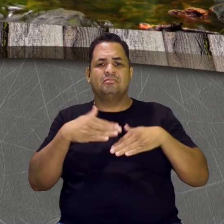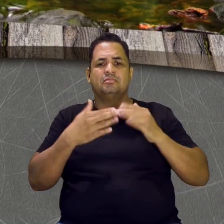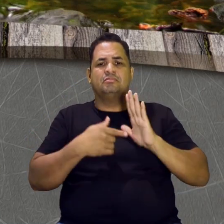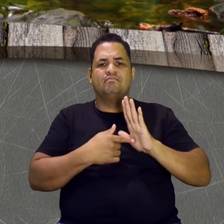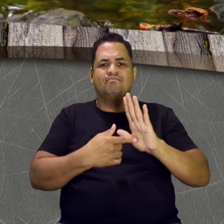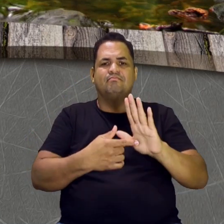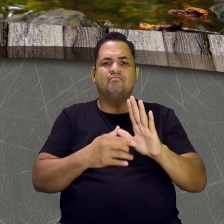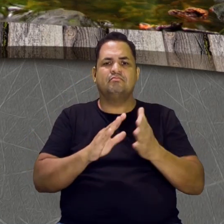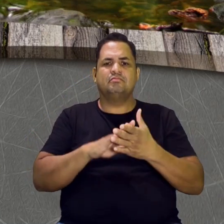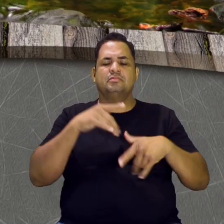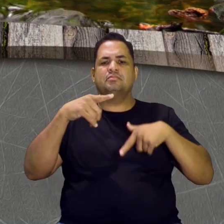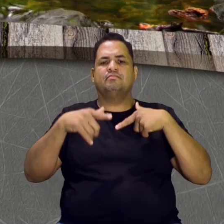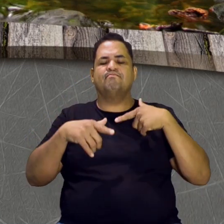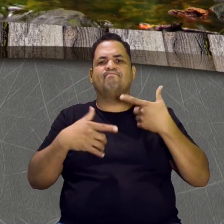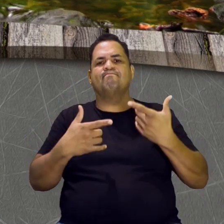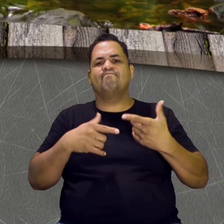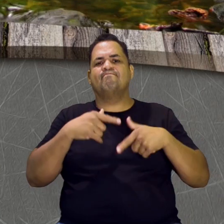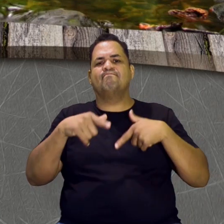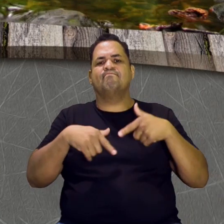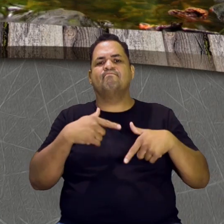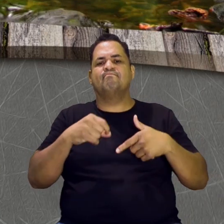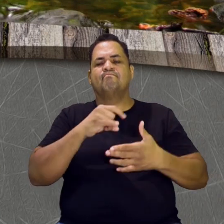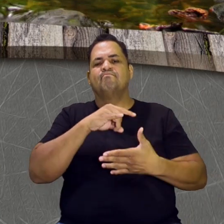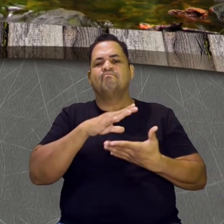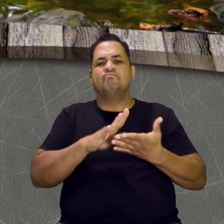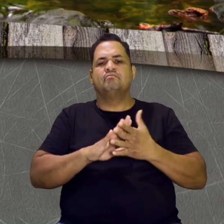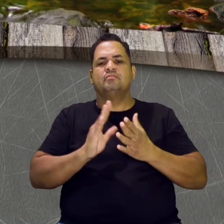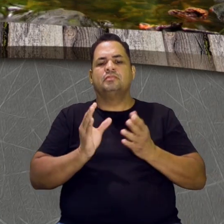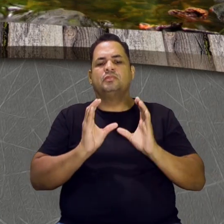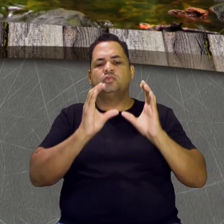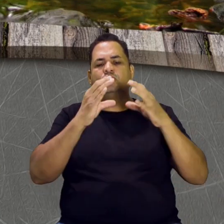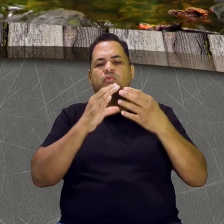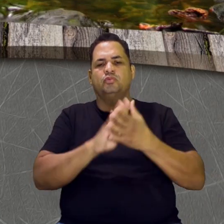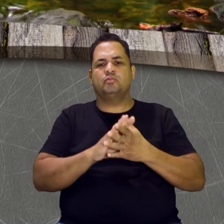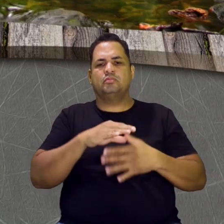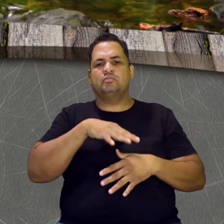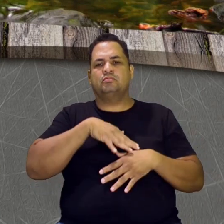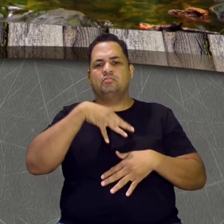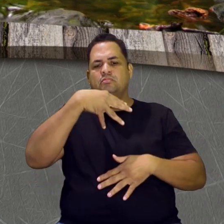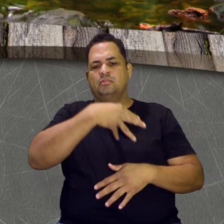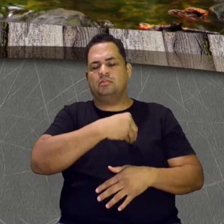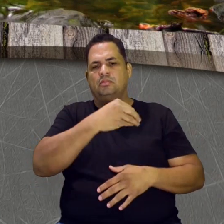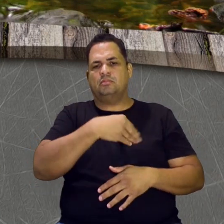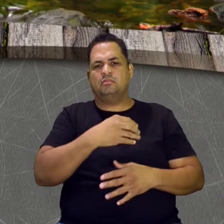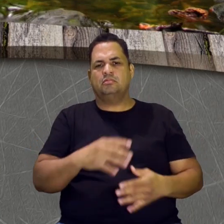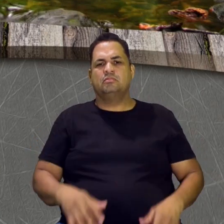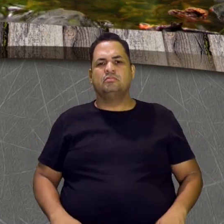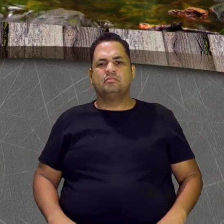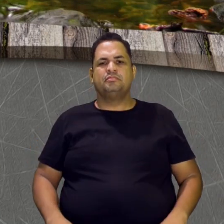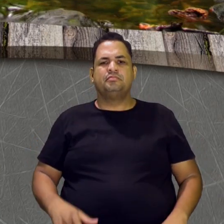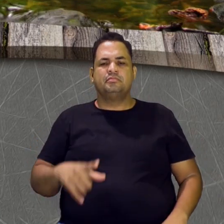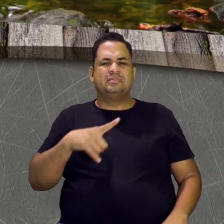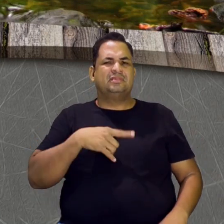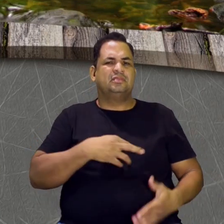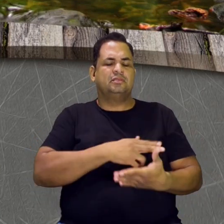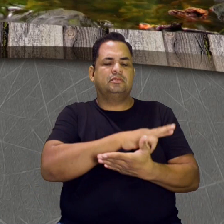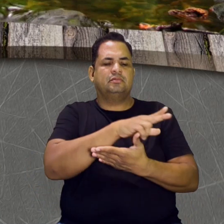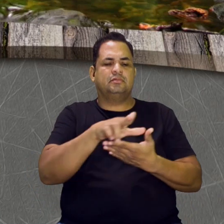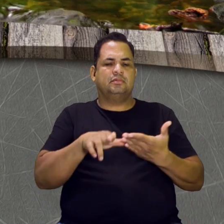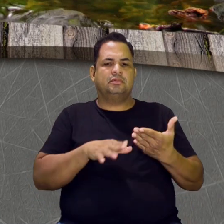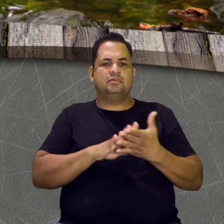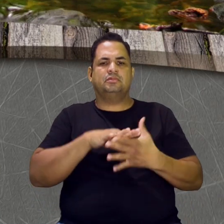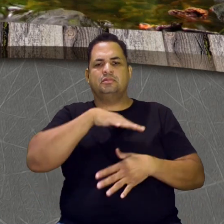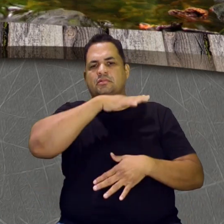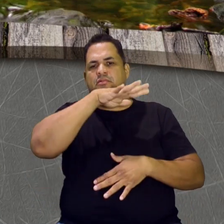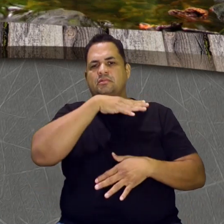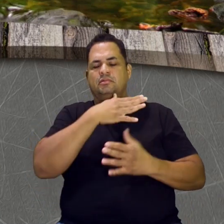vocês, vamos dizer, vamos fazer um trabalho para apresentar todas as classes dos mamíferos. É muita coisa, são muitos animais, são muitas